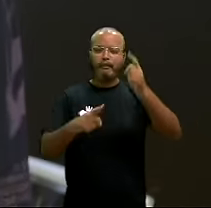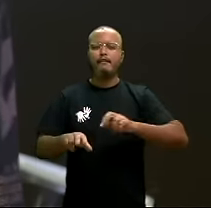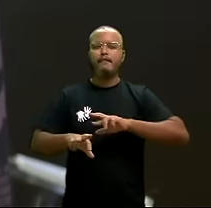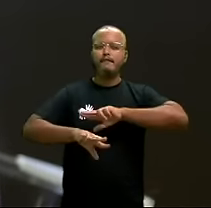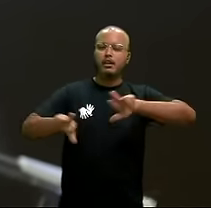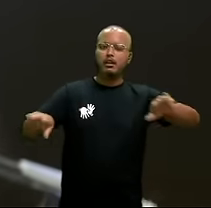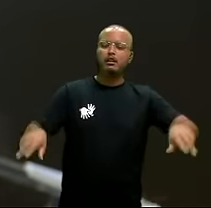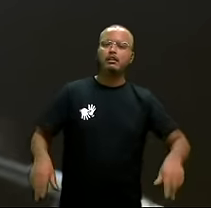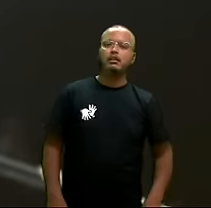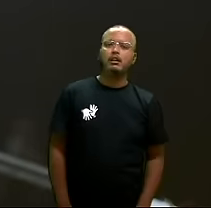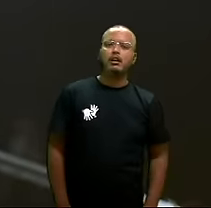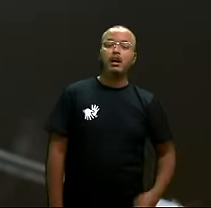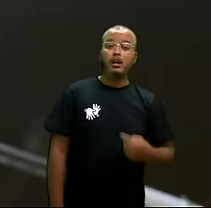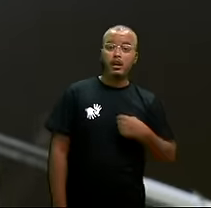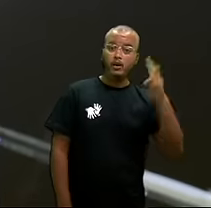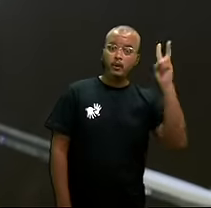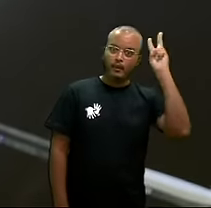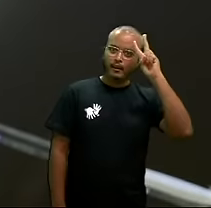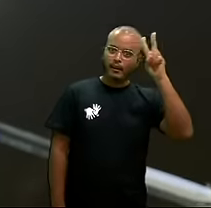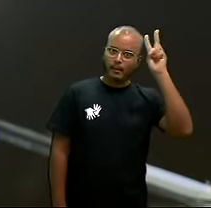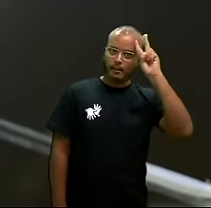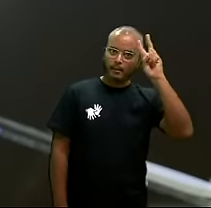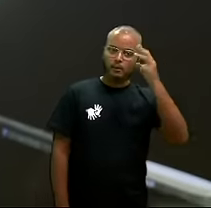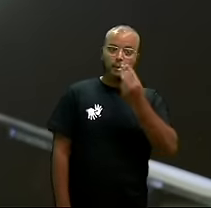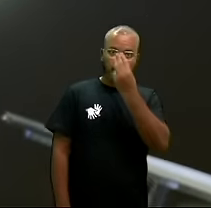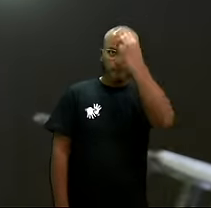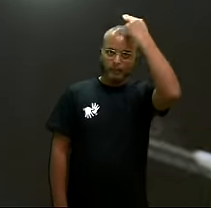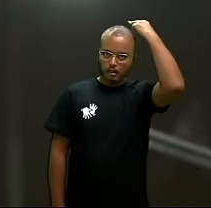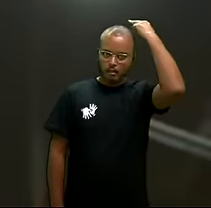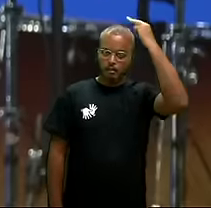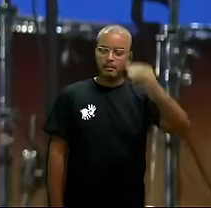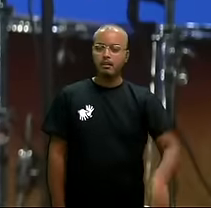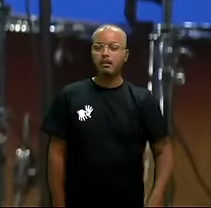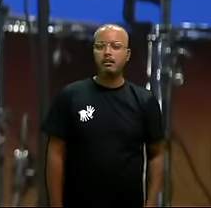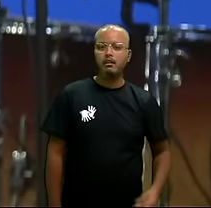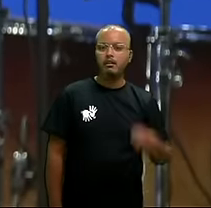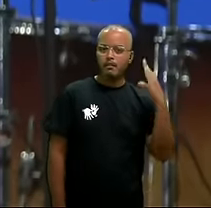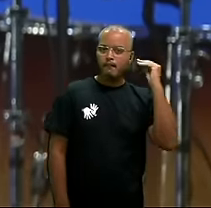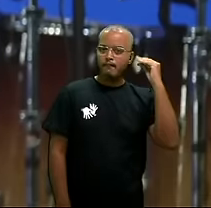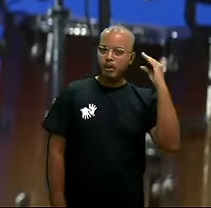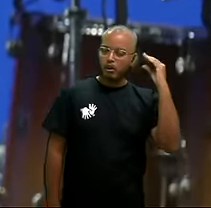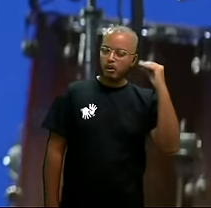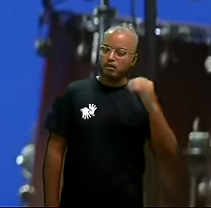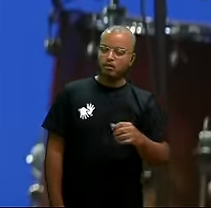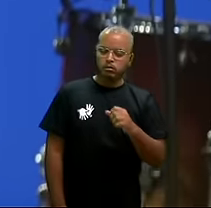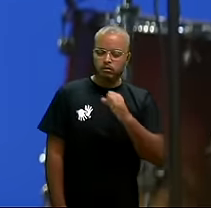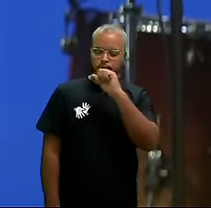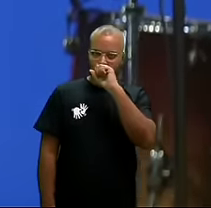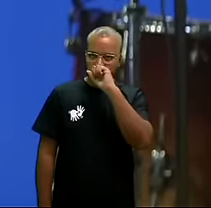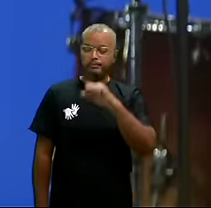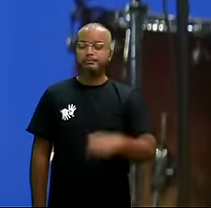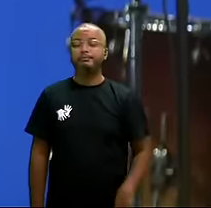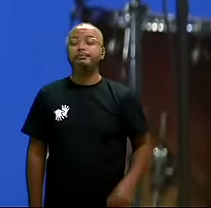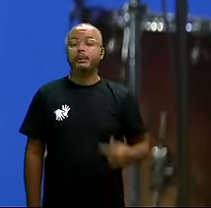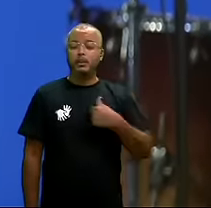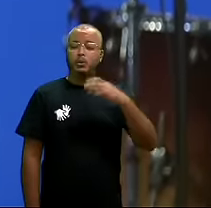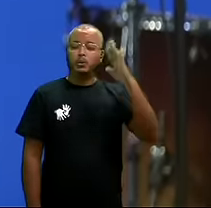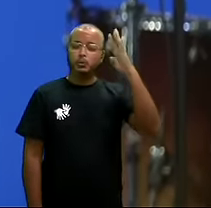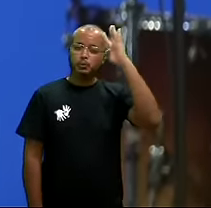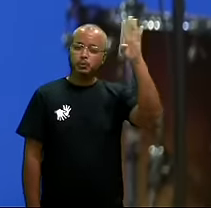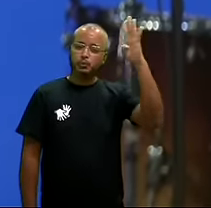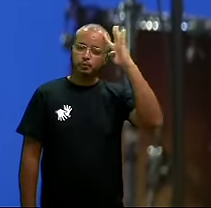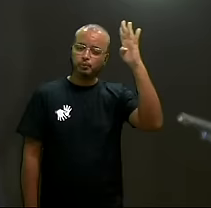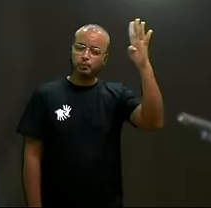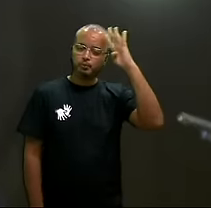pastor Márcio. O meu sogro é terrível. Aquela voz dele a gente não esquece. Aí eu sou um cara muito sonhador e eu sempre ouvi ele falando assim: eu